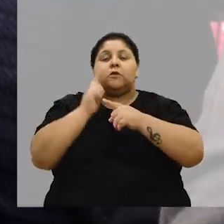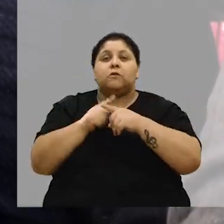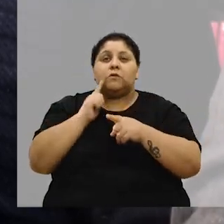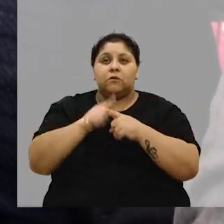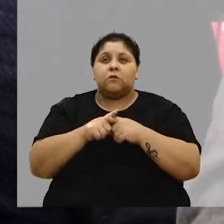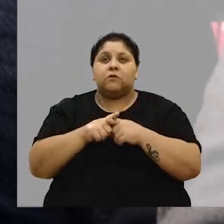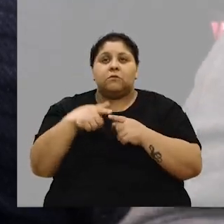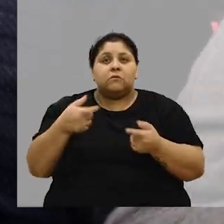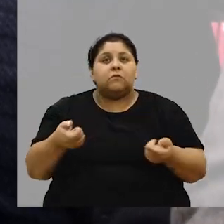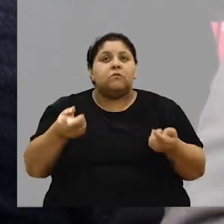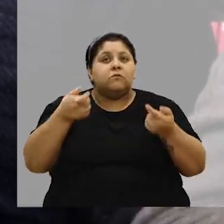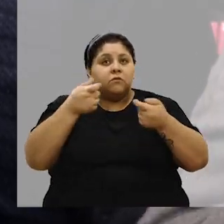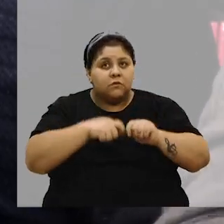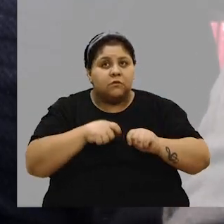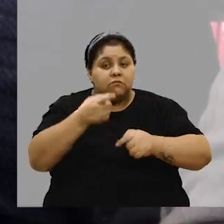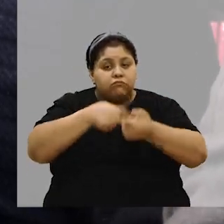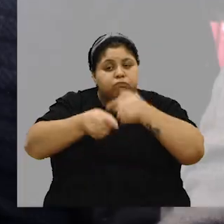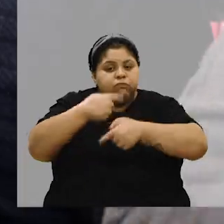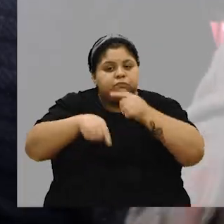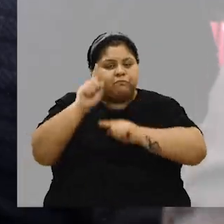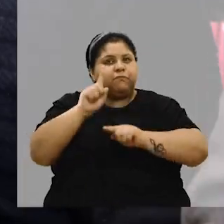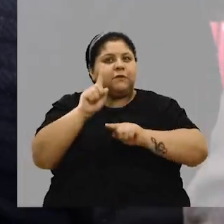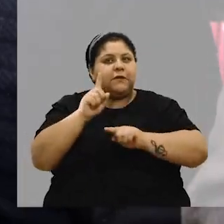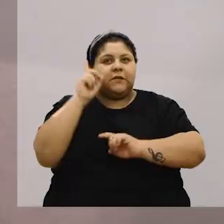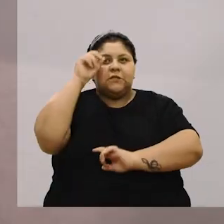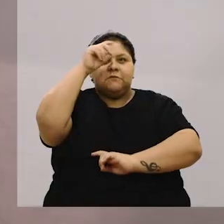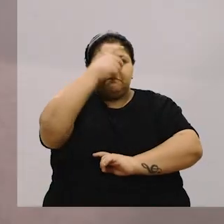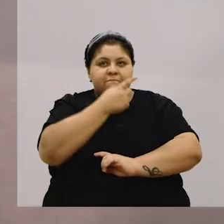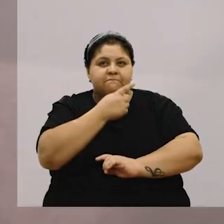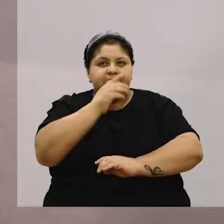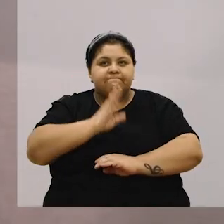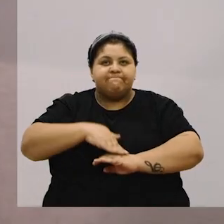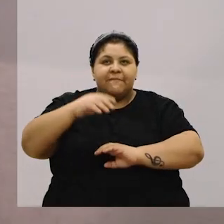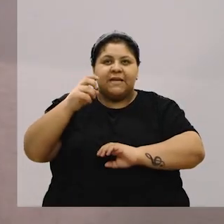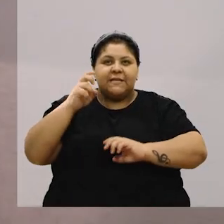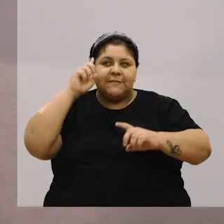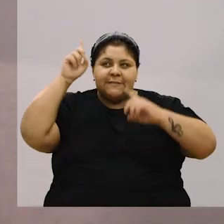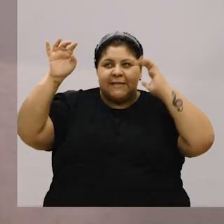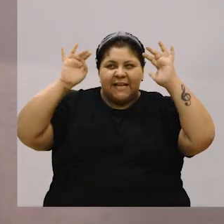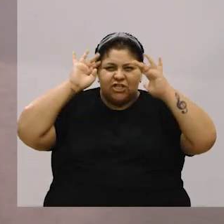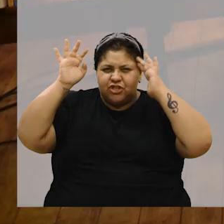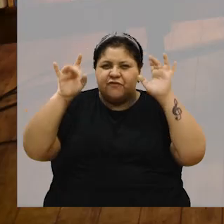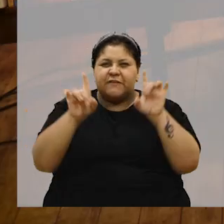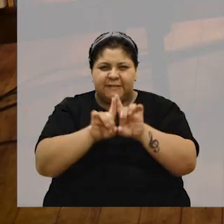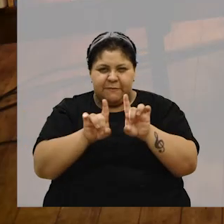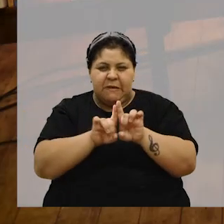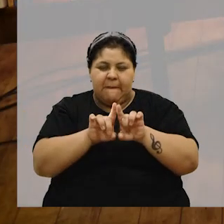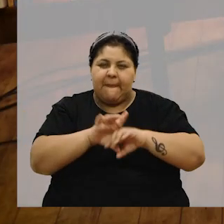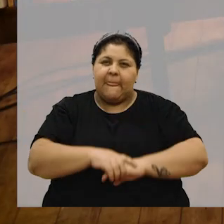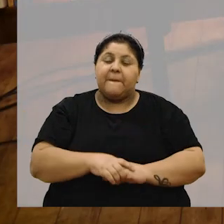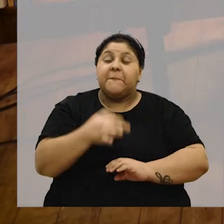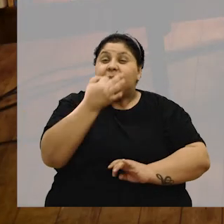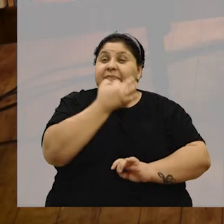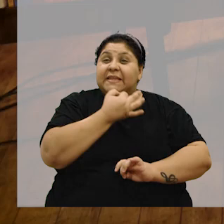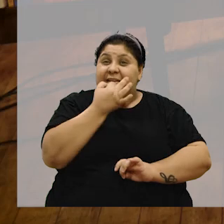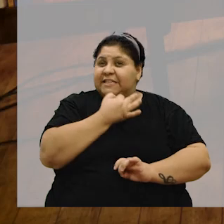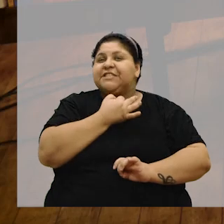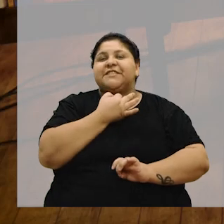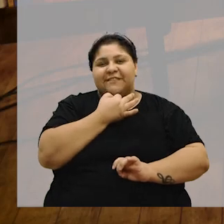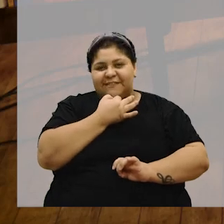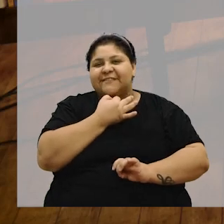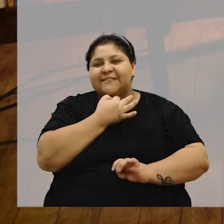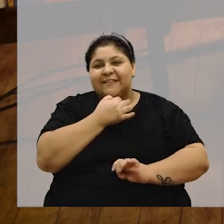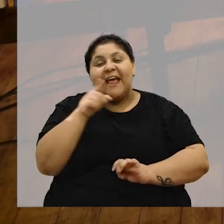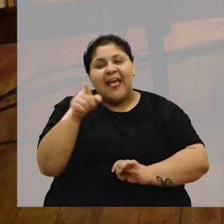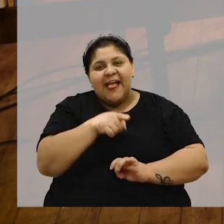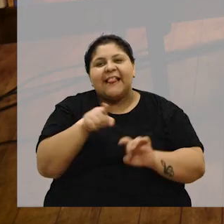desenvolvem, porque justamente elas precisam superar os obstáculos, ser mais criativas, mais inventivas, não é? E Caxias